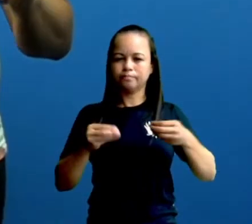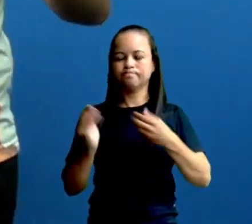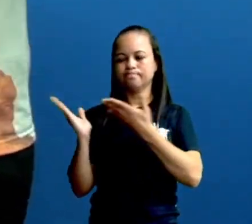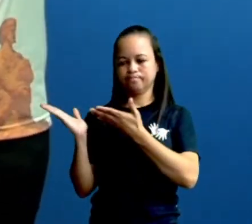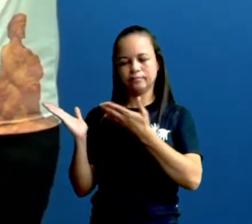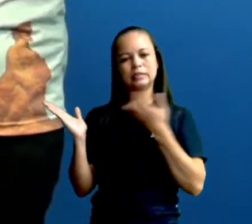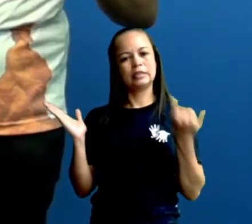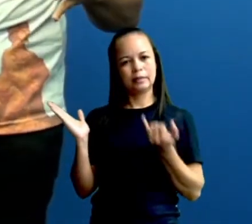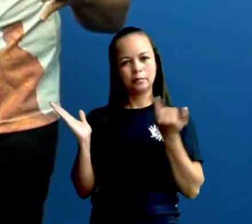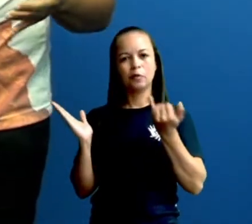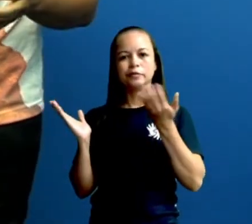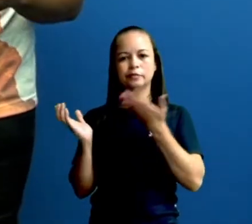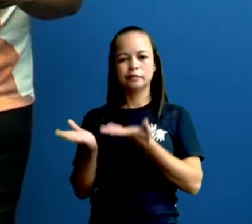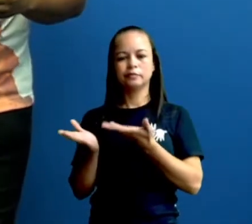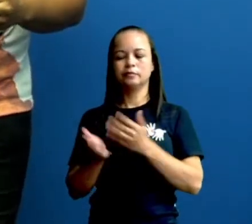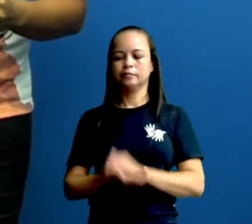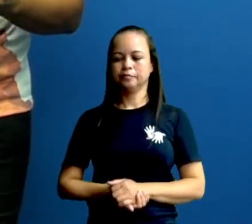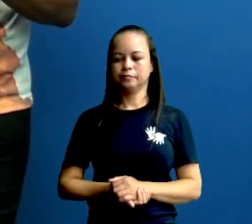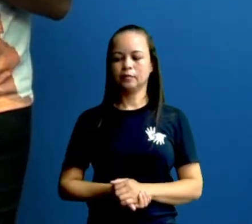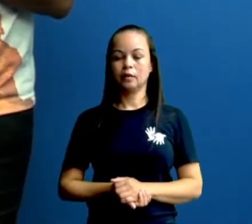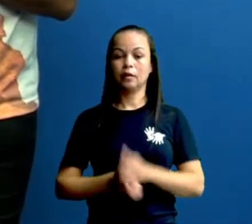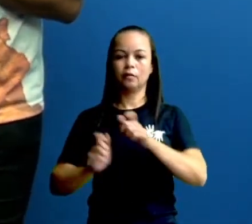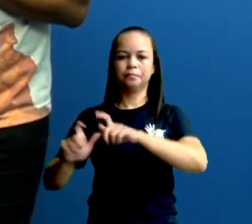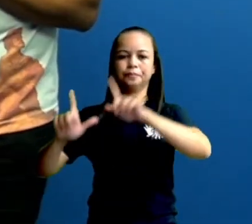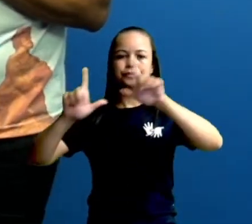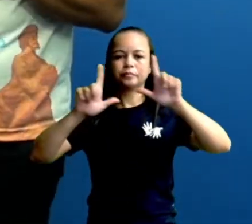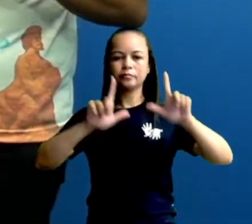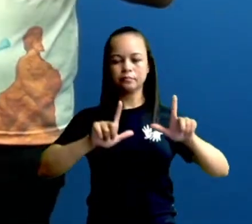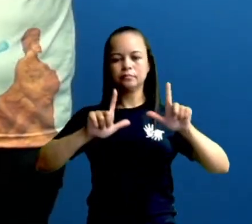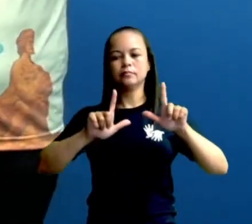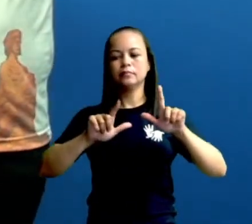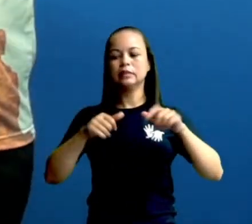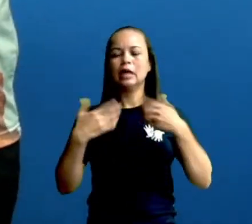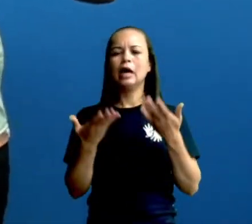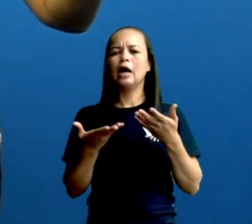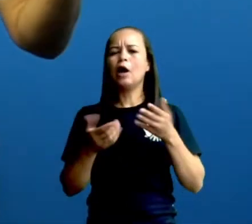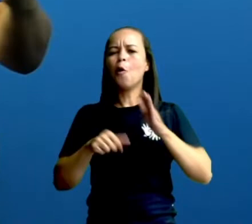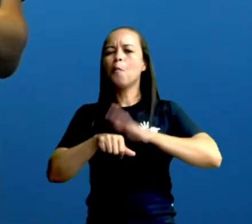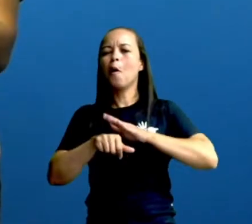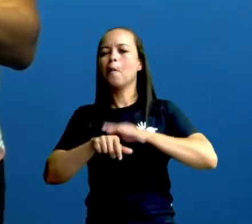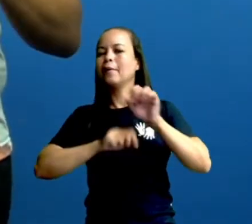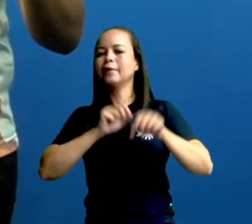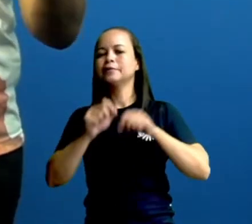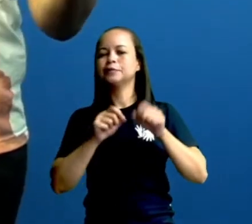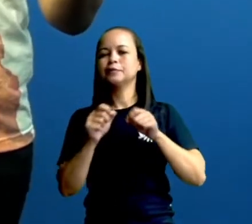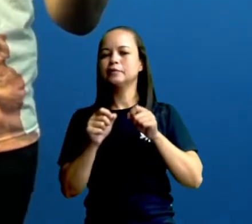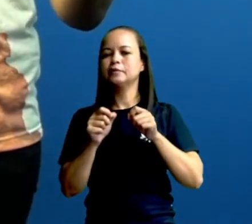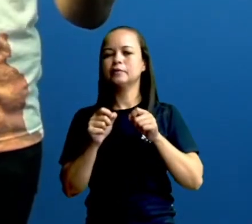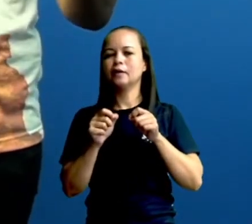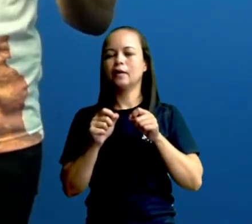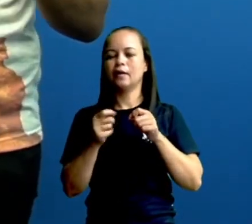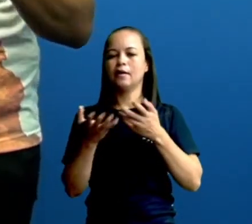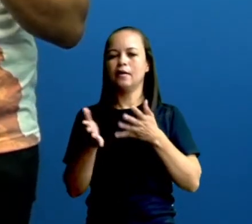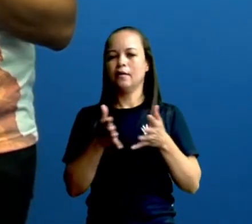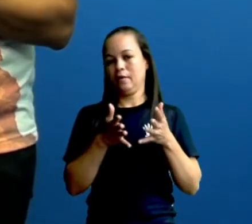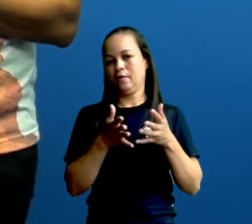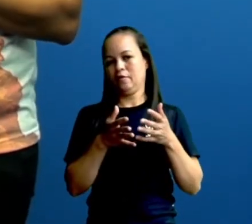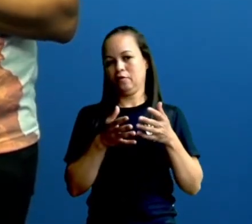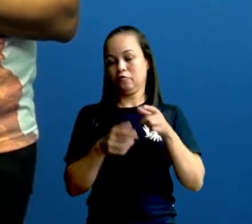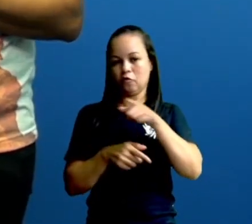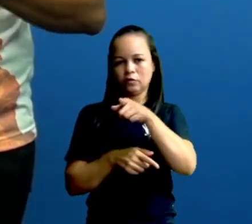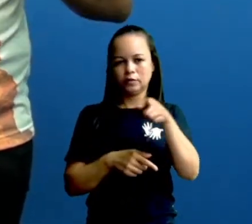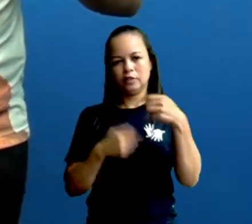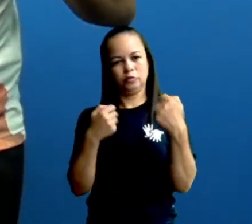a ver. Por favor, produção, vamos para o nosso próximo slide, que é aquele momento que você sabe que é importantíssimo, que é o momento